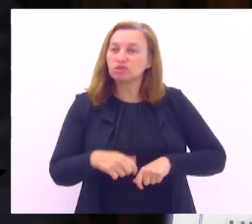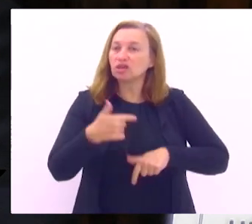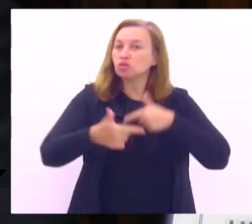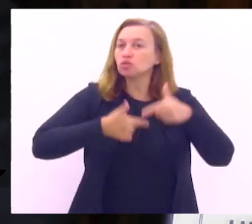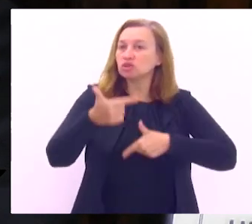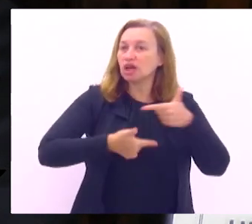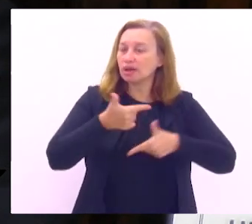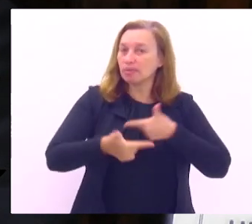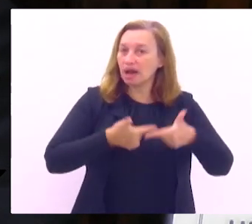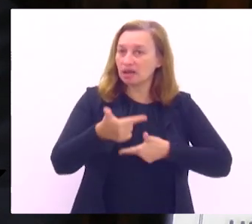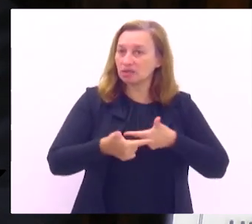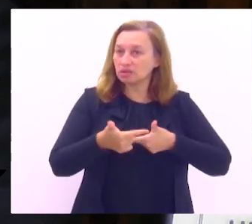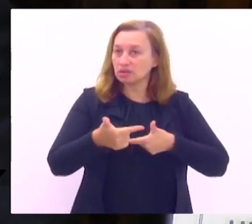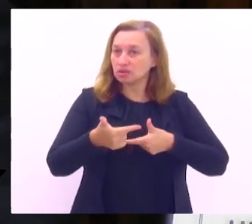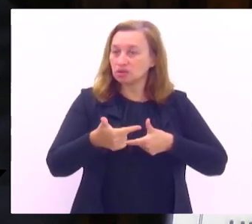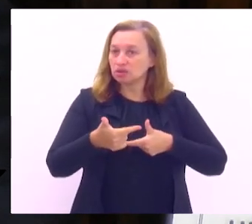de ressocialização dos jovens